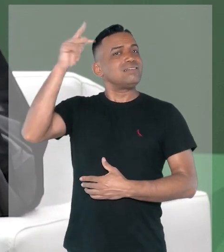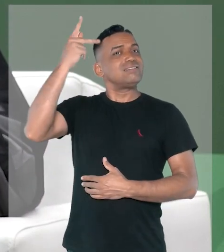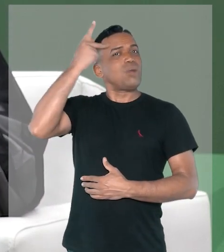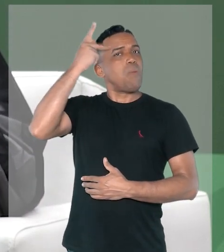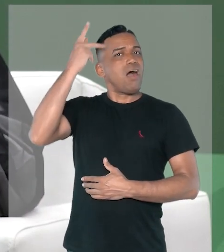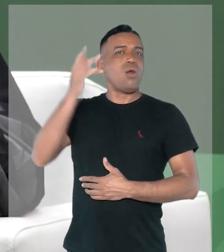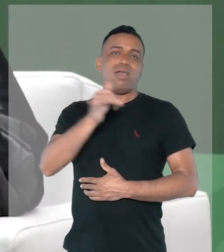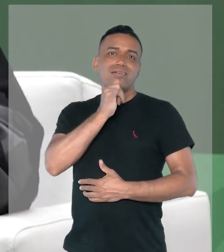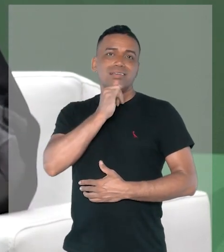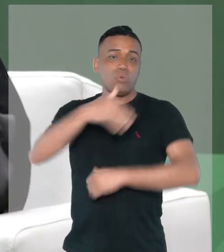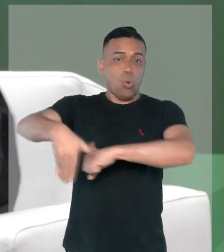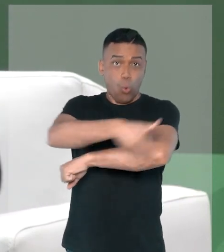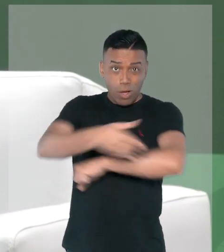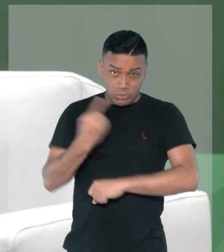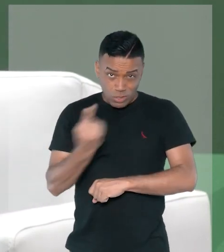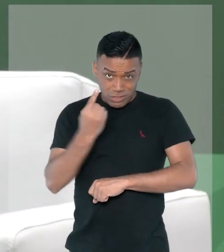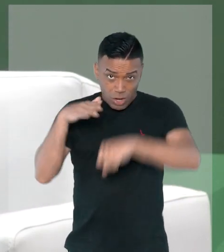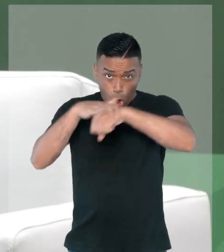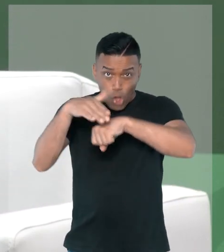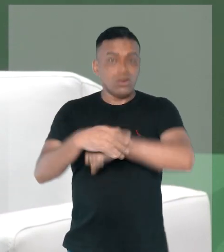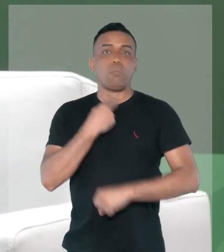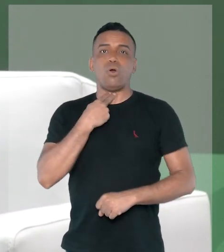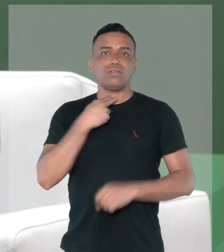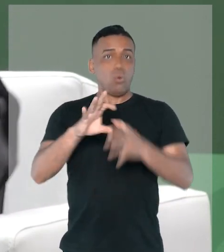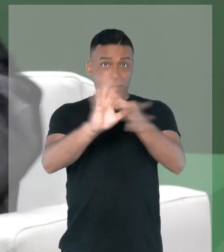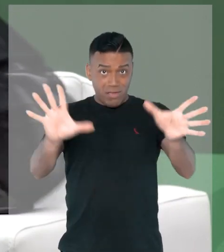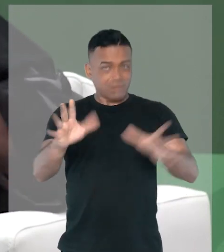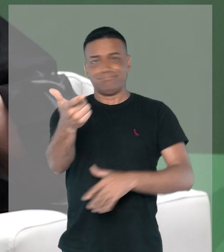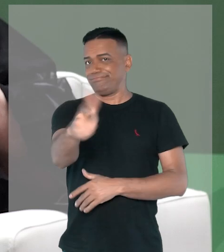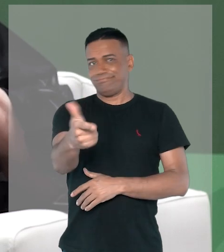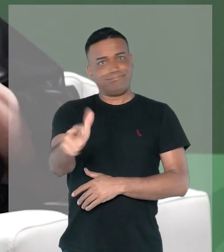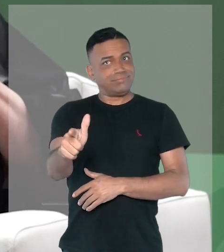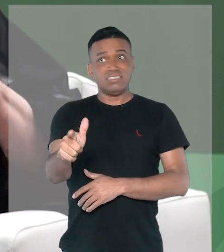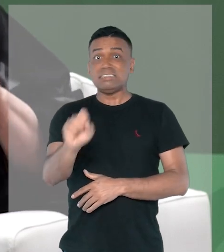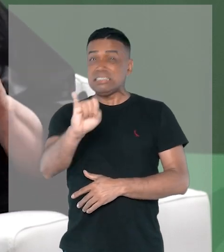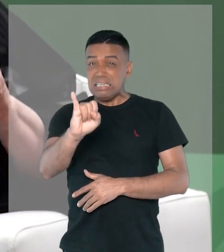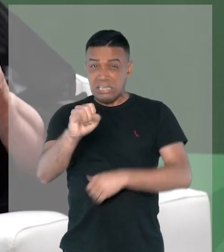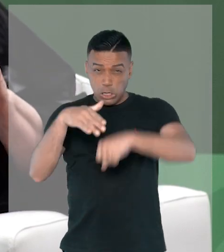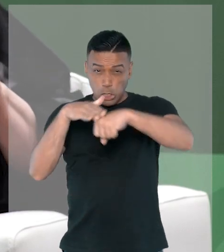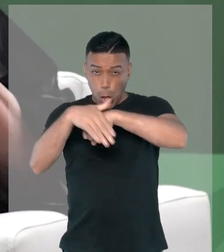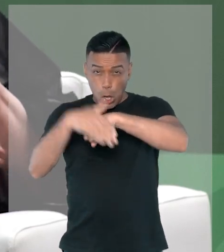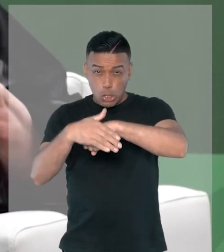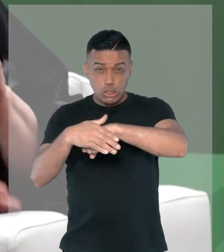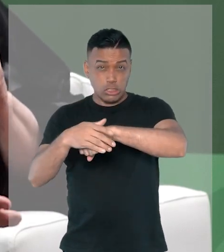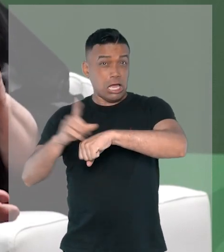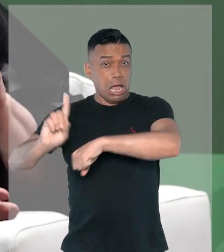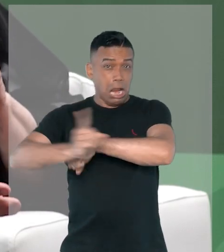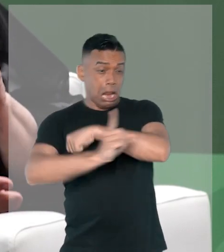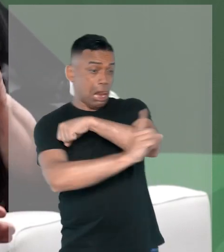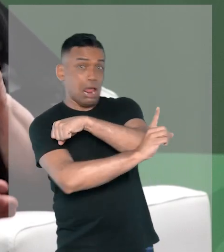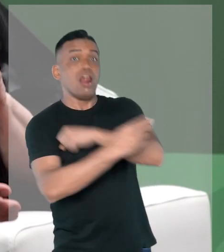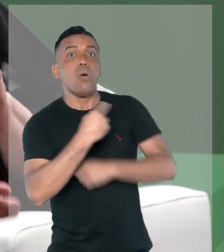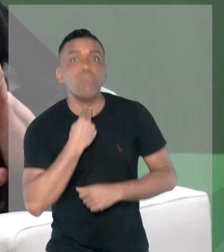noite. Então, você não é livre para andar à noite sozinho. Se você não é livre para andar à noite sozinho, se você tem medo de sair